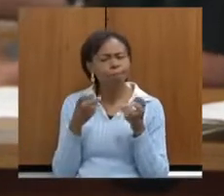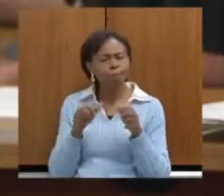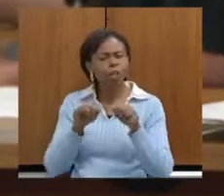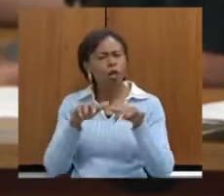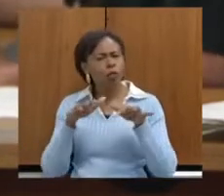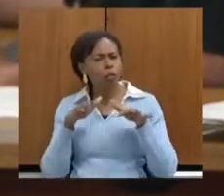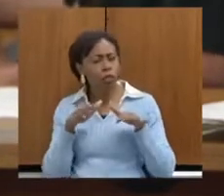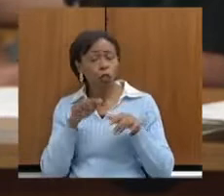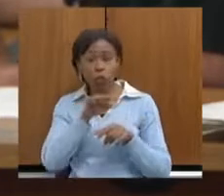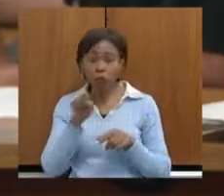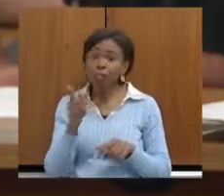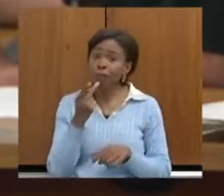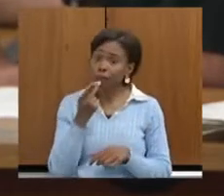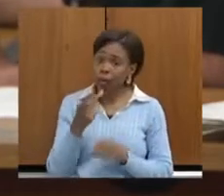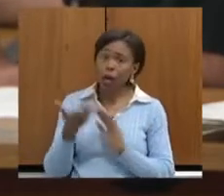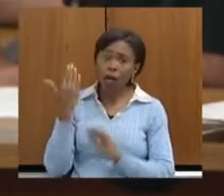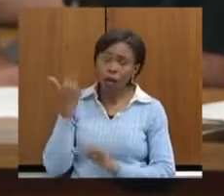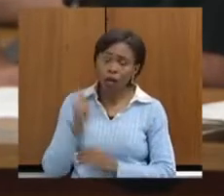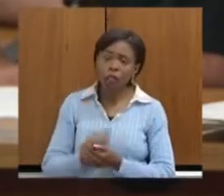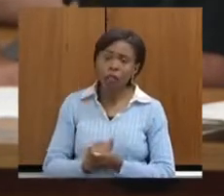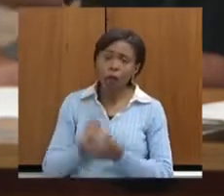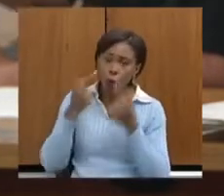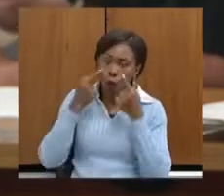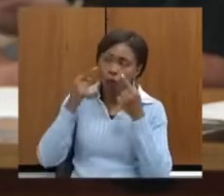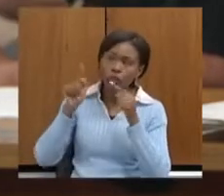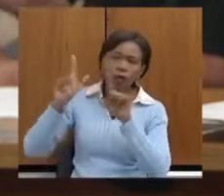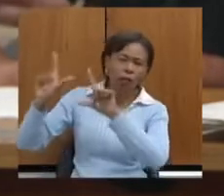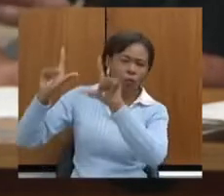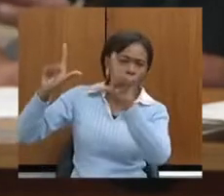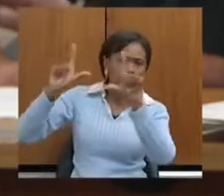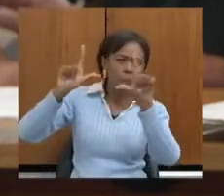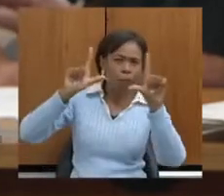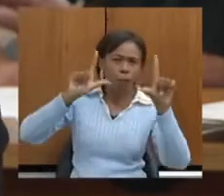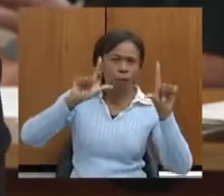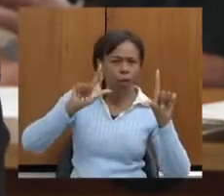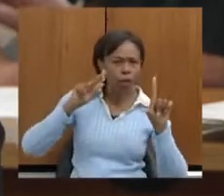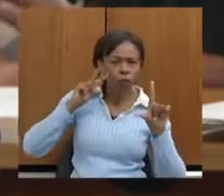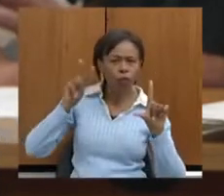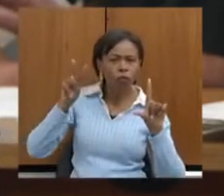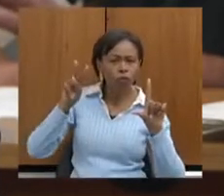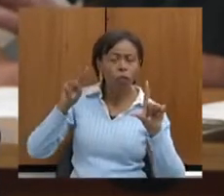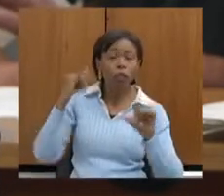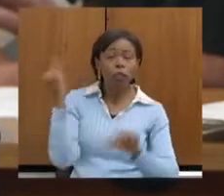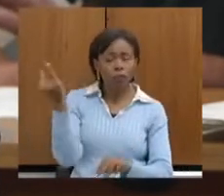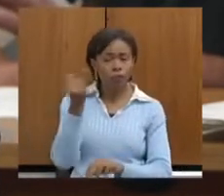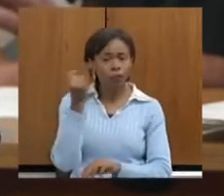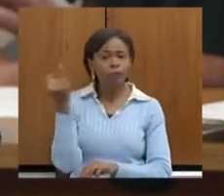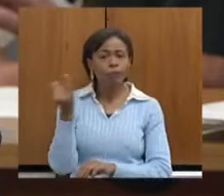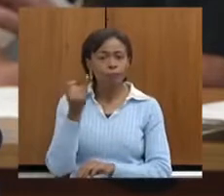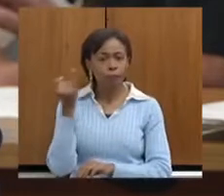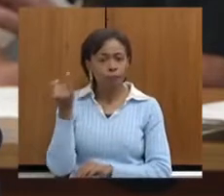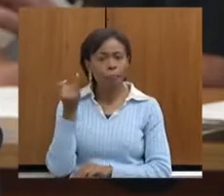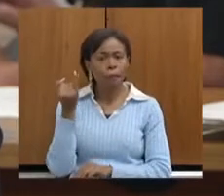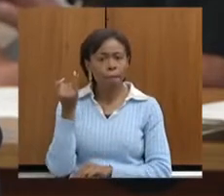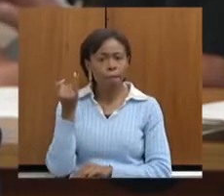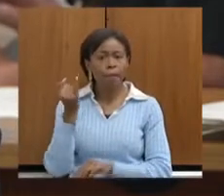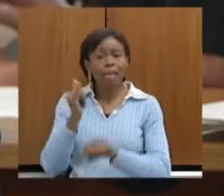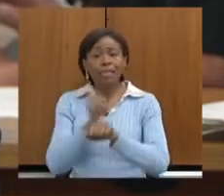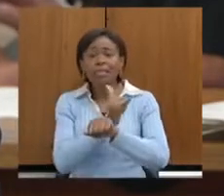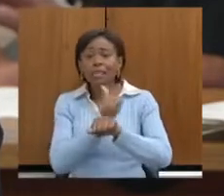você comentavam Eu vi até em alguns cartazes aí ao fundo a importância de